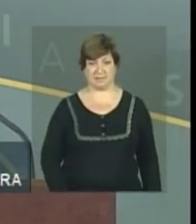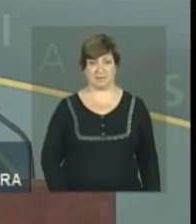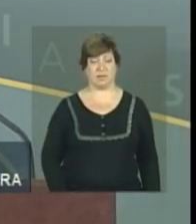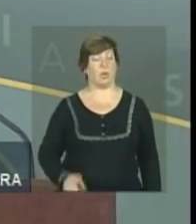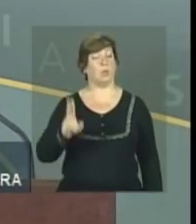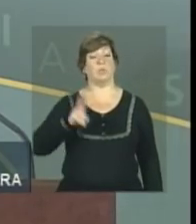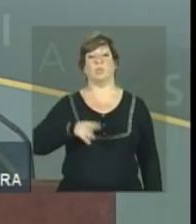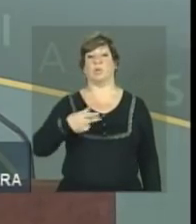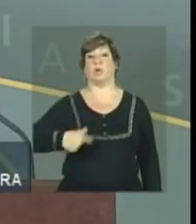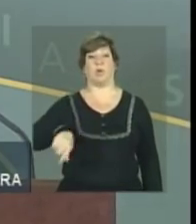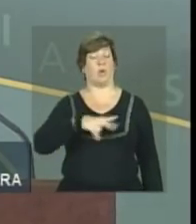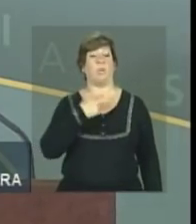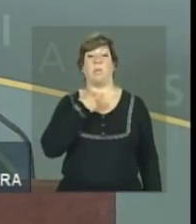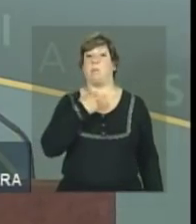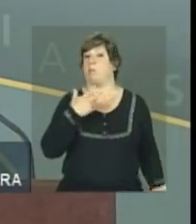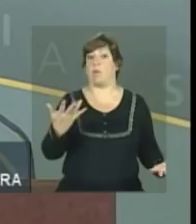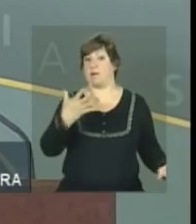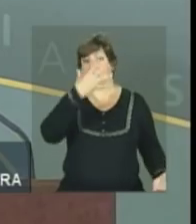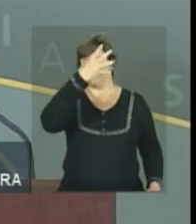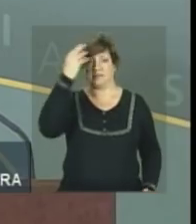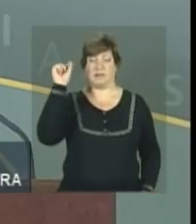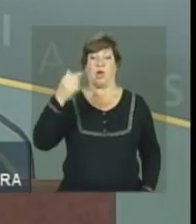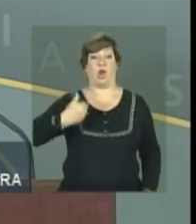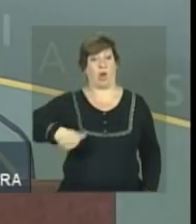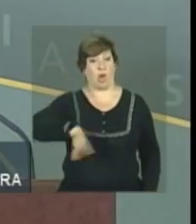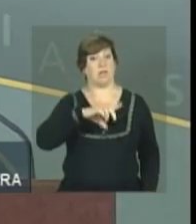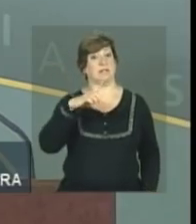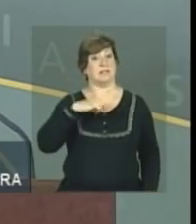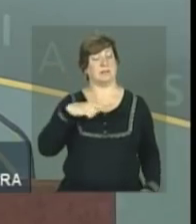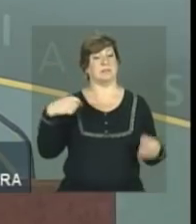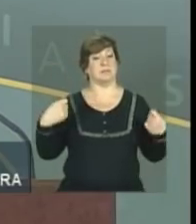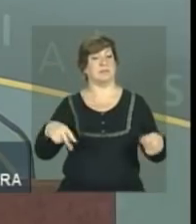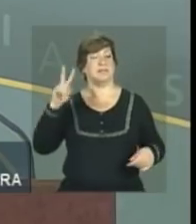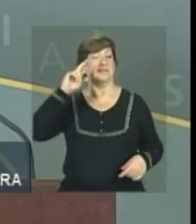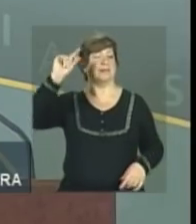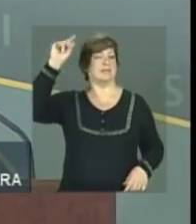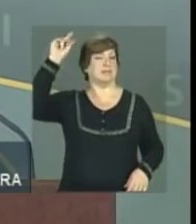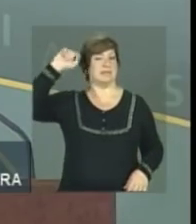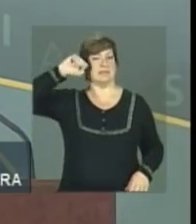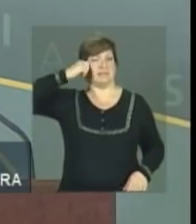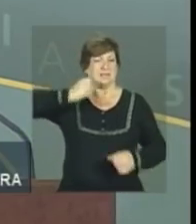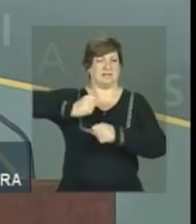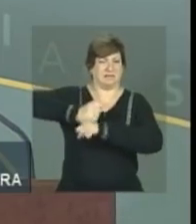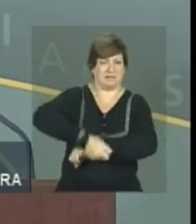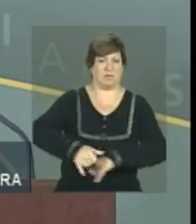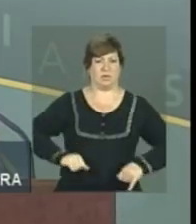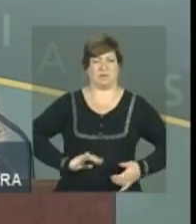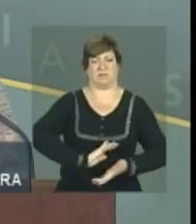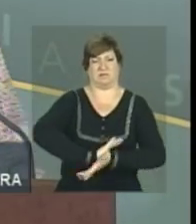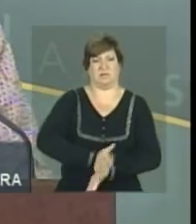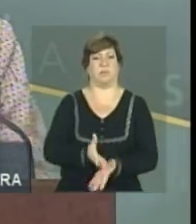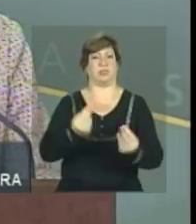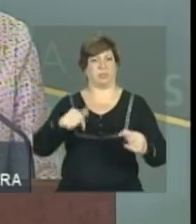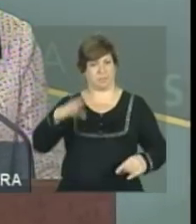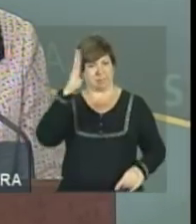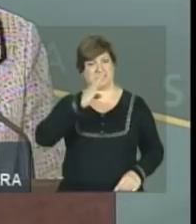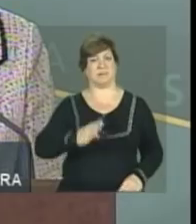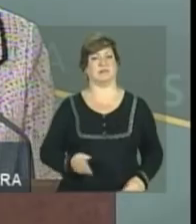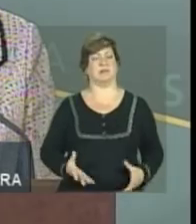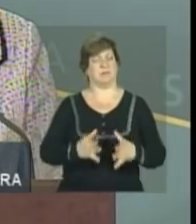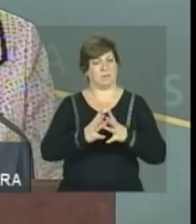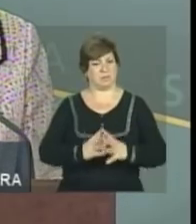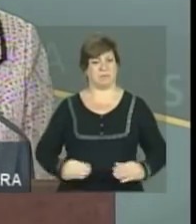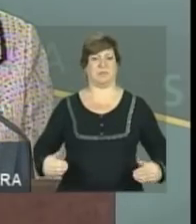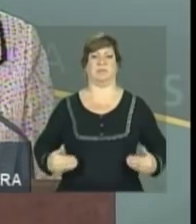Nunca nós podemos esquecer que nós temos um legado de escravidão e de exclusão no nosso país.